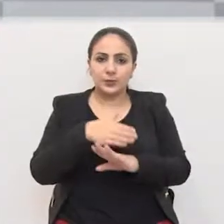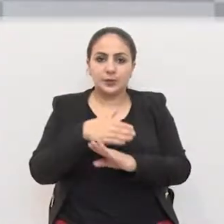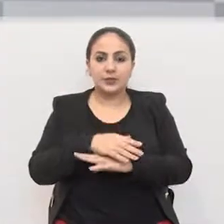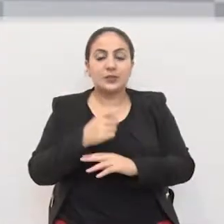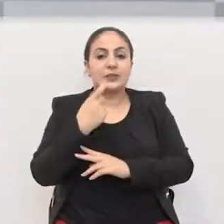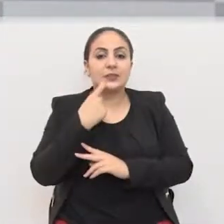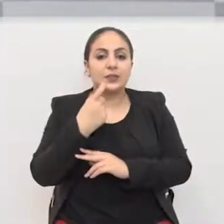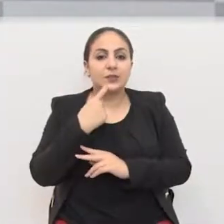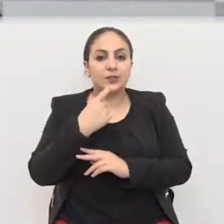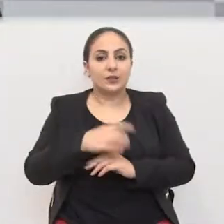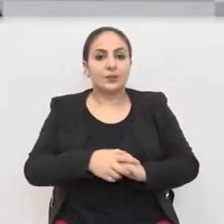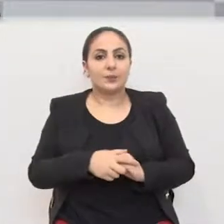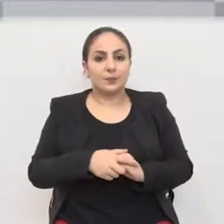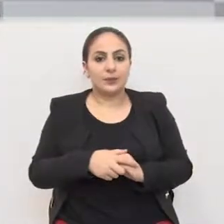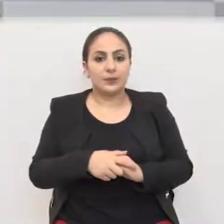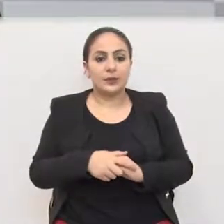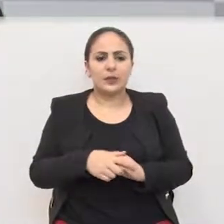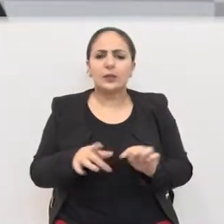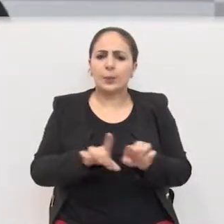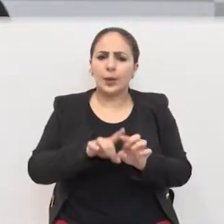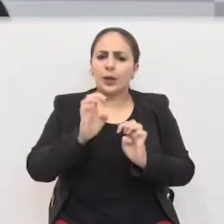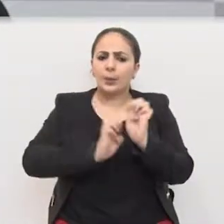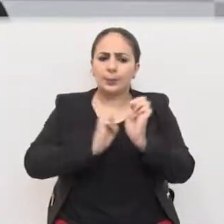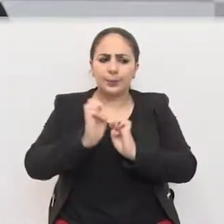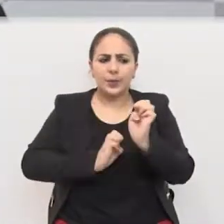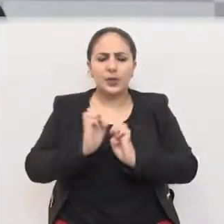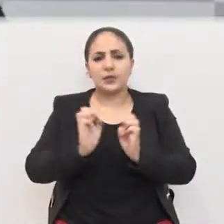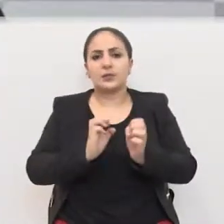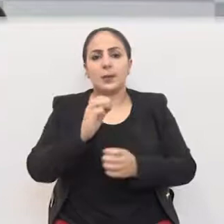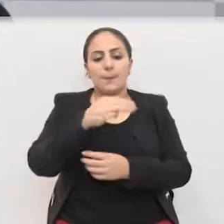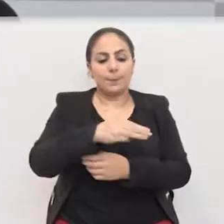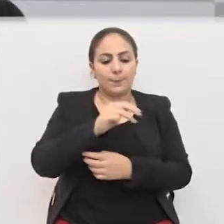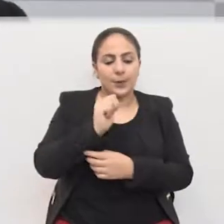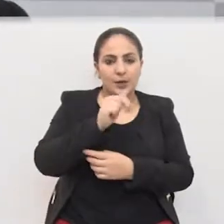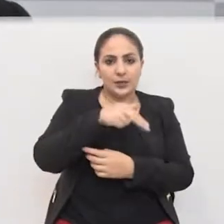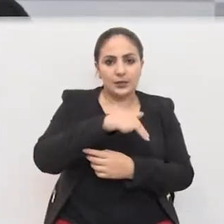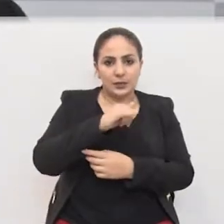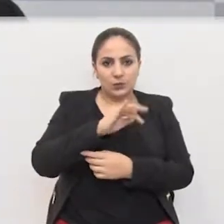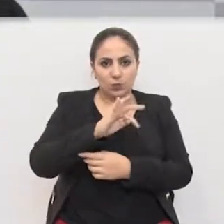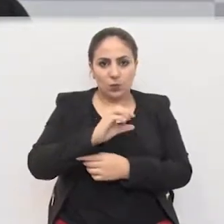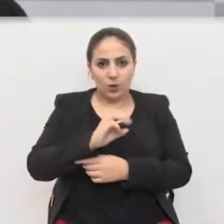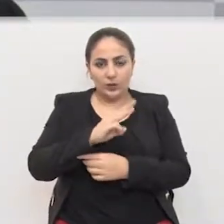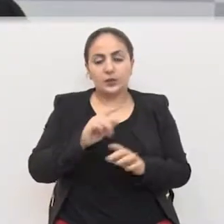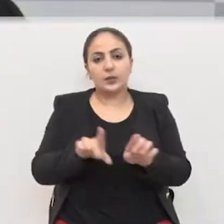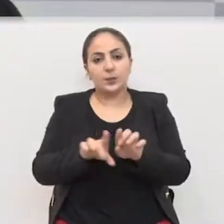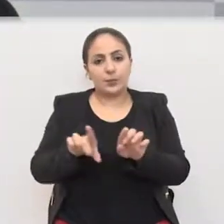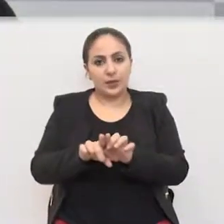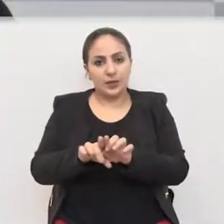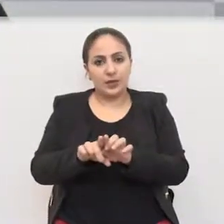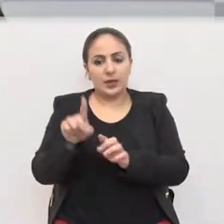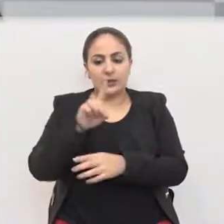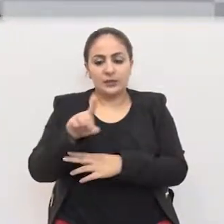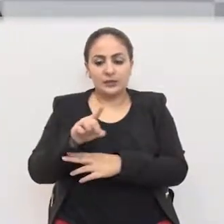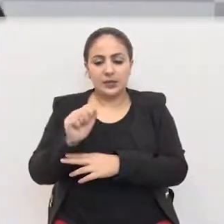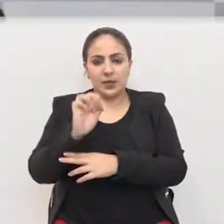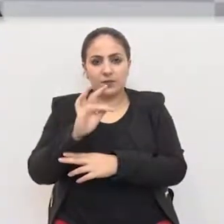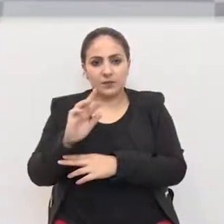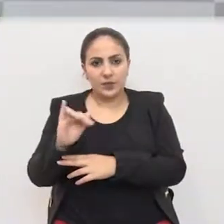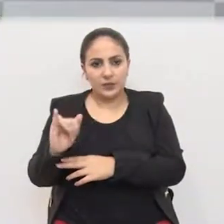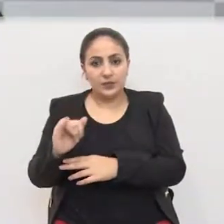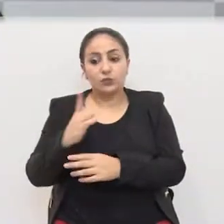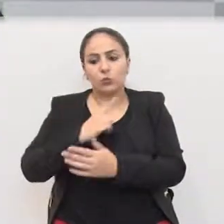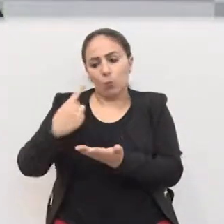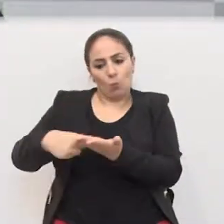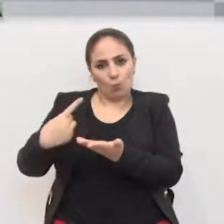Executivo Municipal, dizendo que tanto a empresa a Manitowoc, como a Comercial Zafari tinham entrado